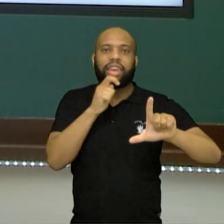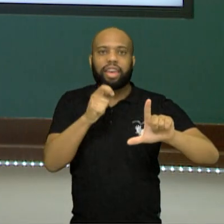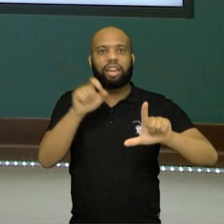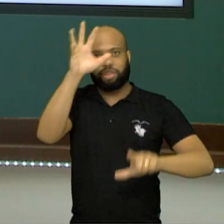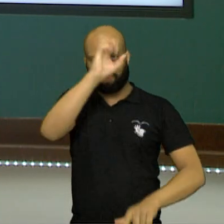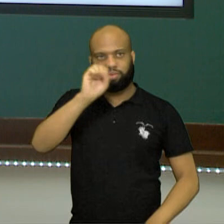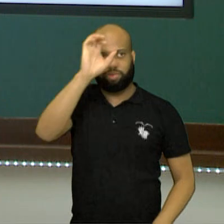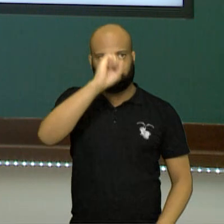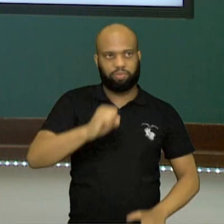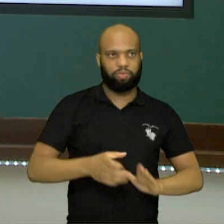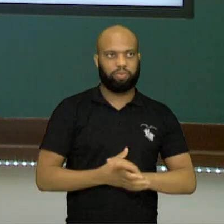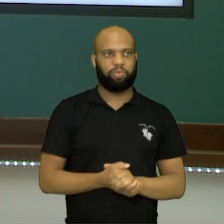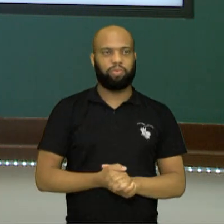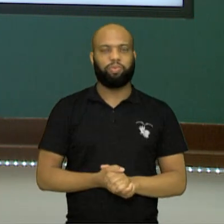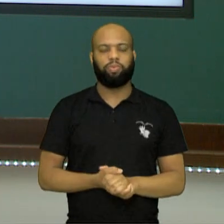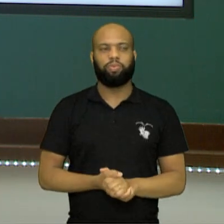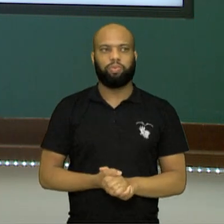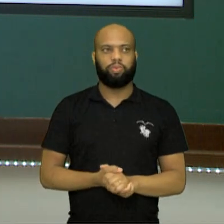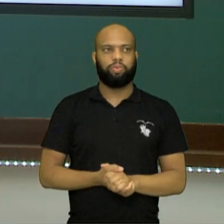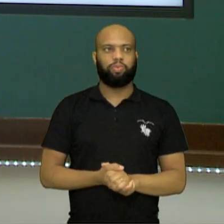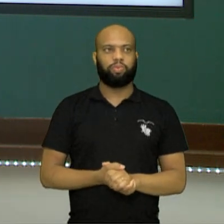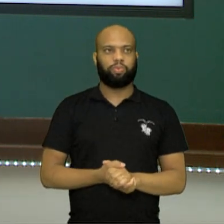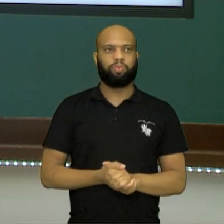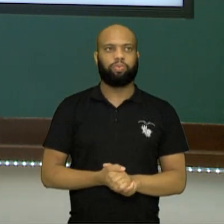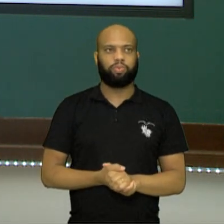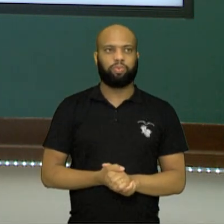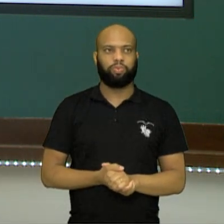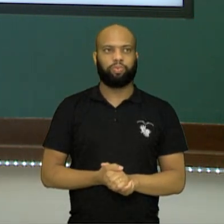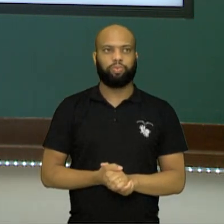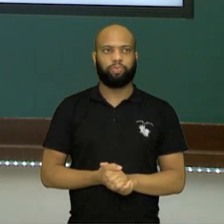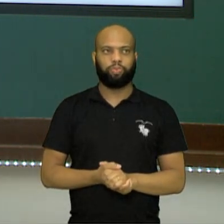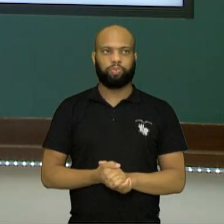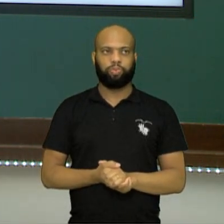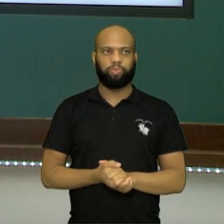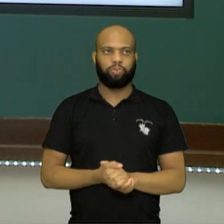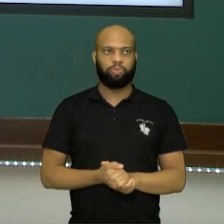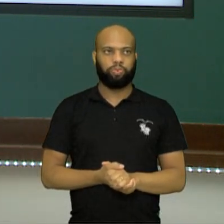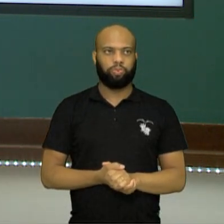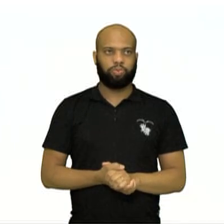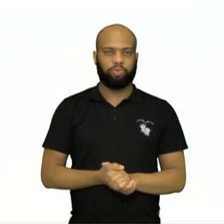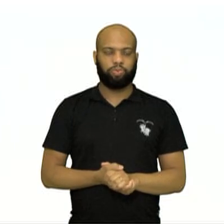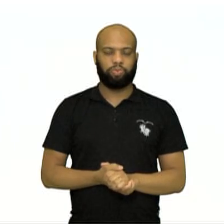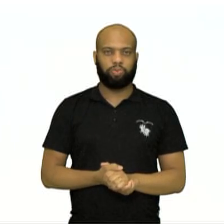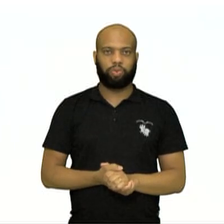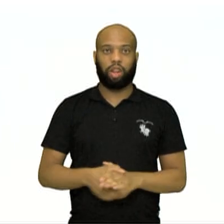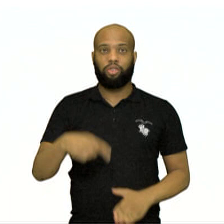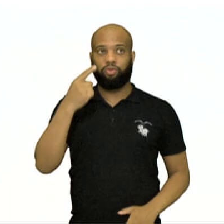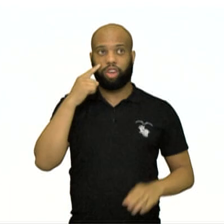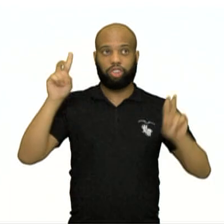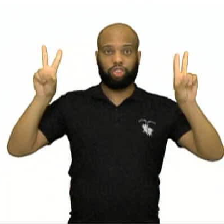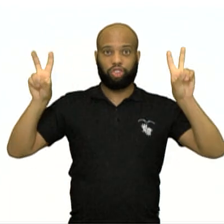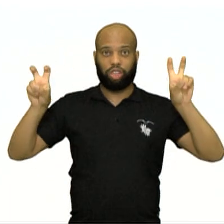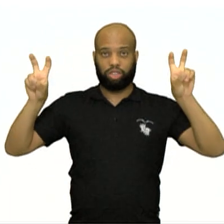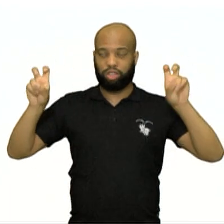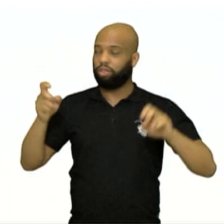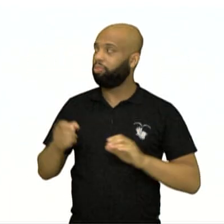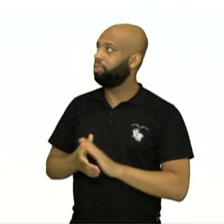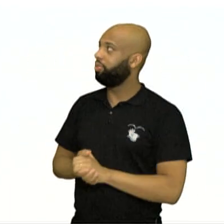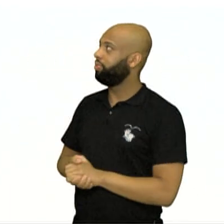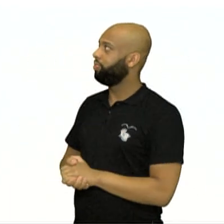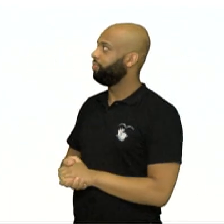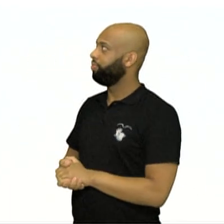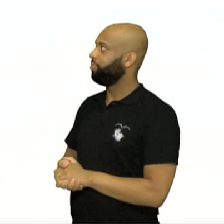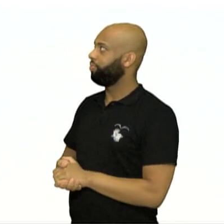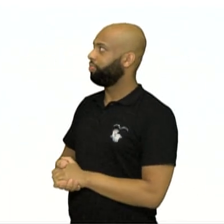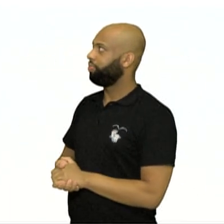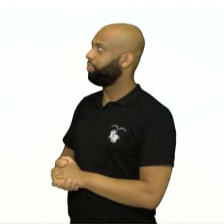Alice in Wonderland. Alice no País das Maravilhas. If you don't know where you are going, any road